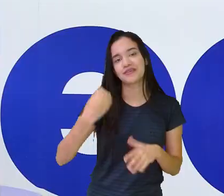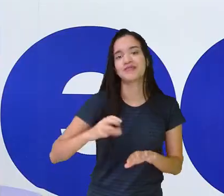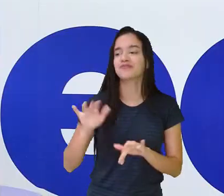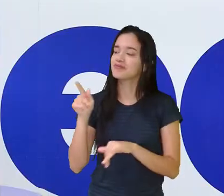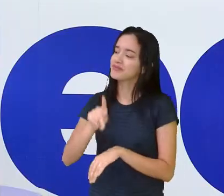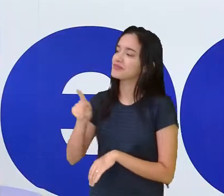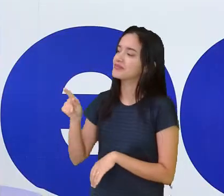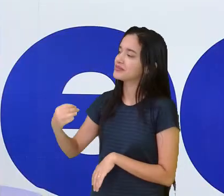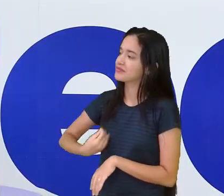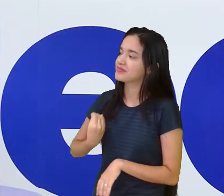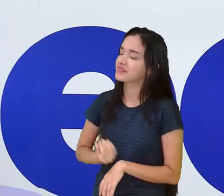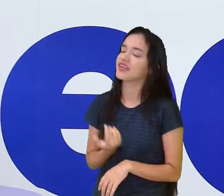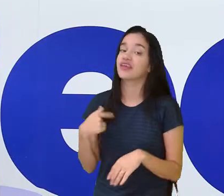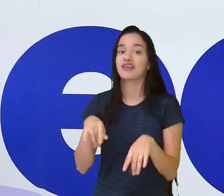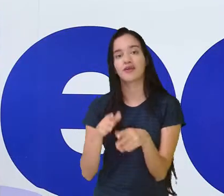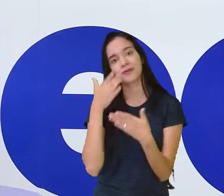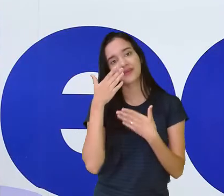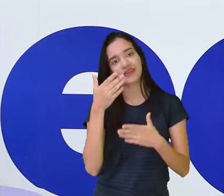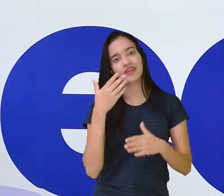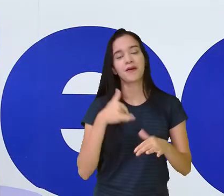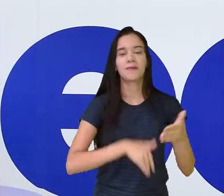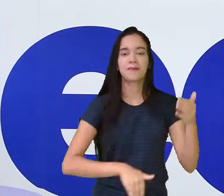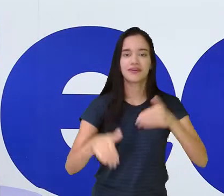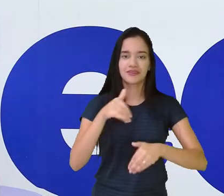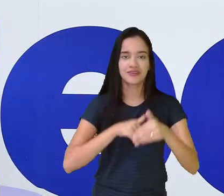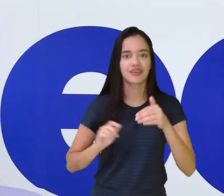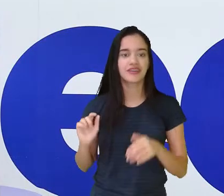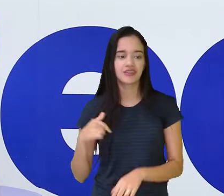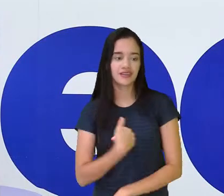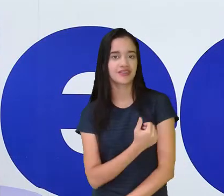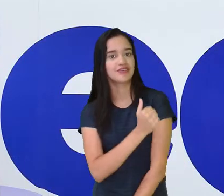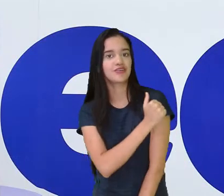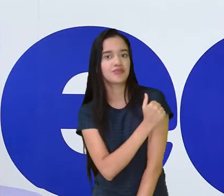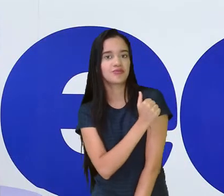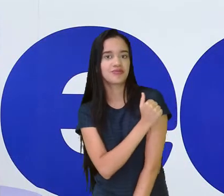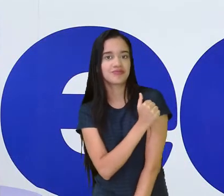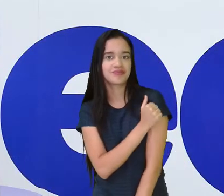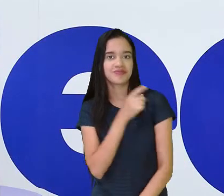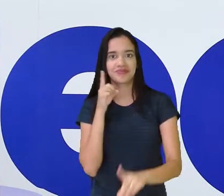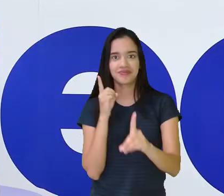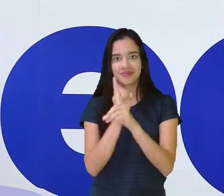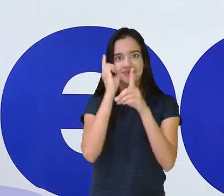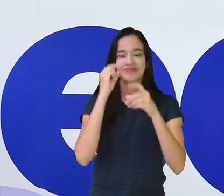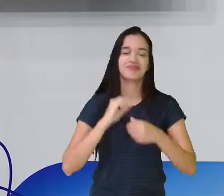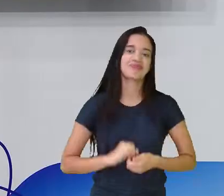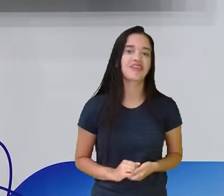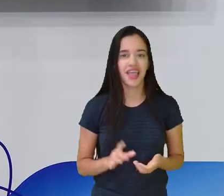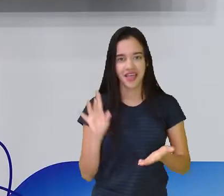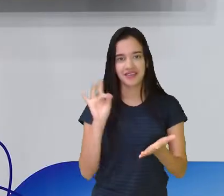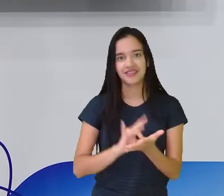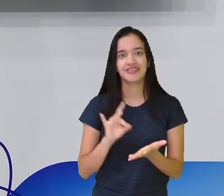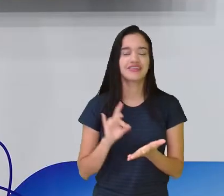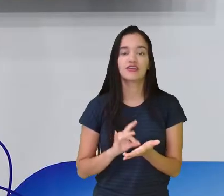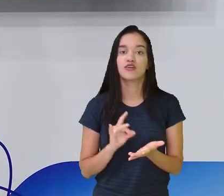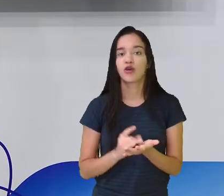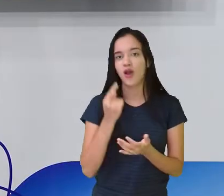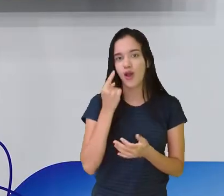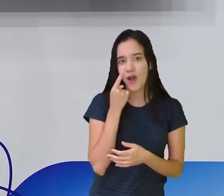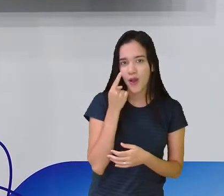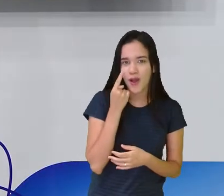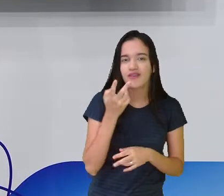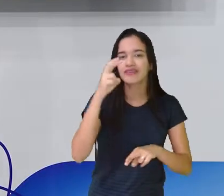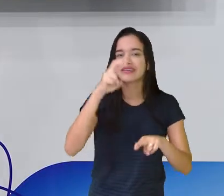presença. Obrigada também a participação, aguardando aí a participação dos nossos estudantes para um próximo momento. É verdade, então olha, fica